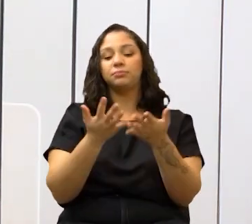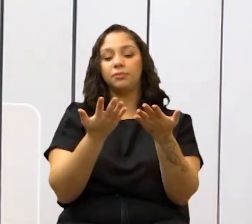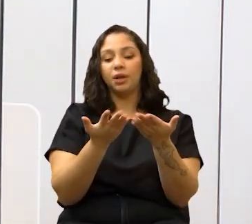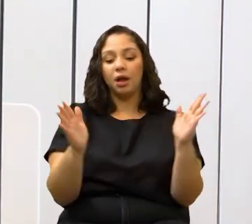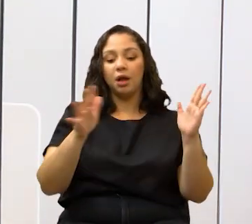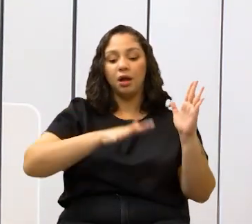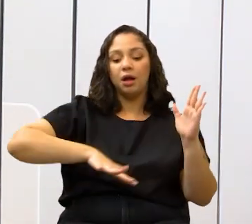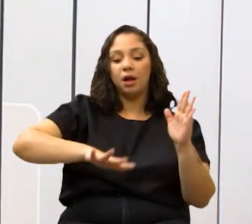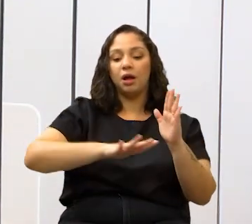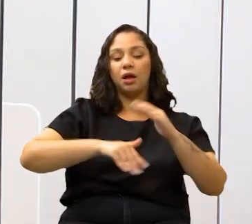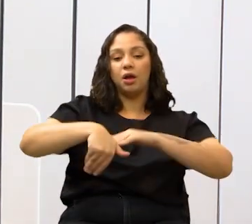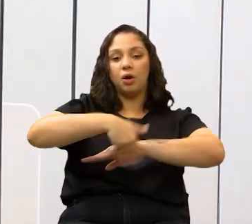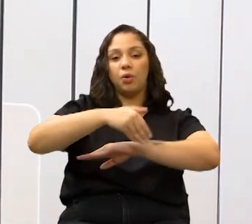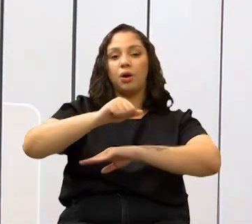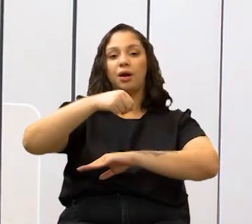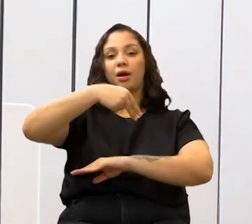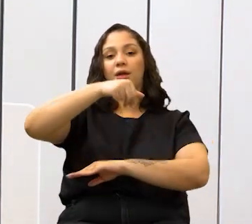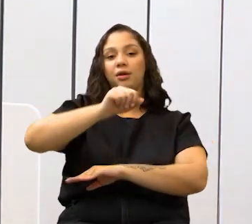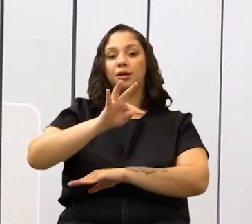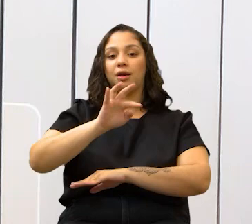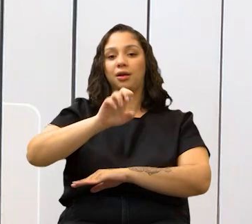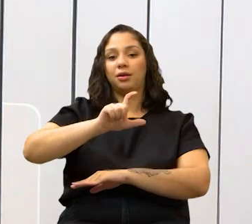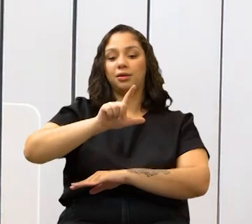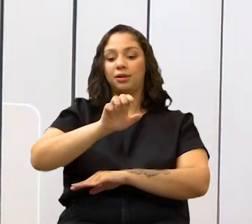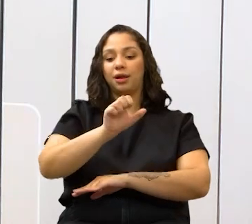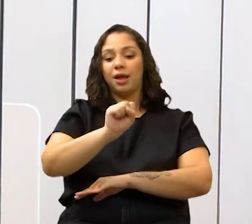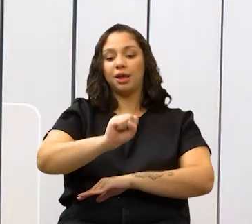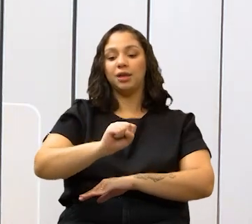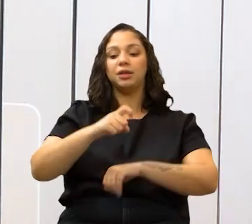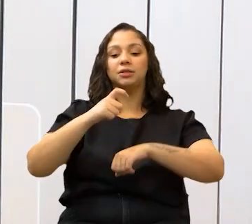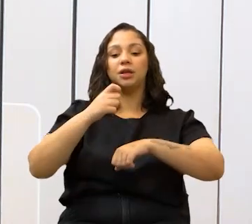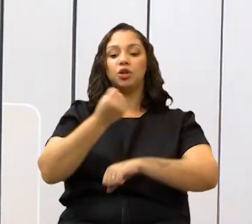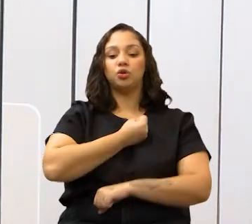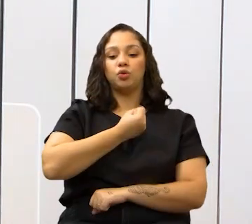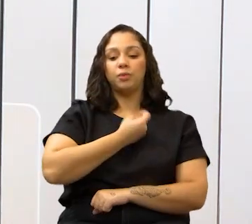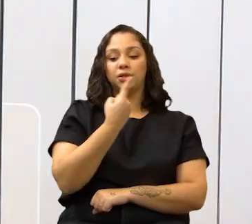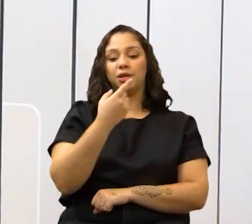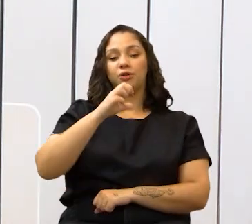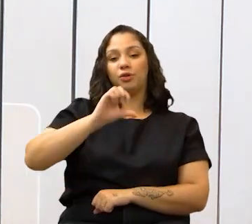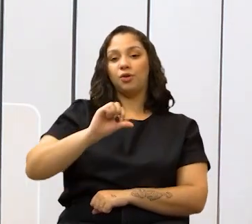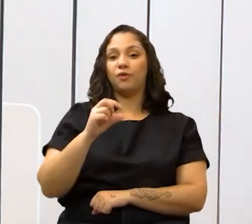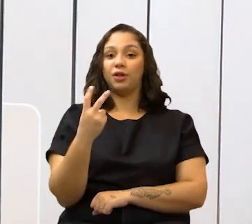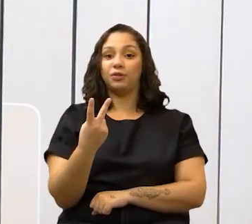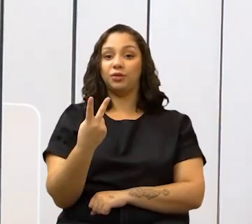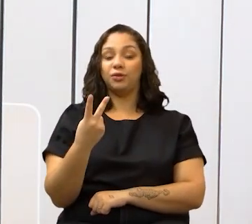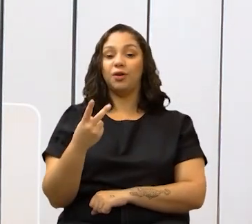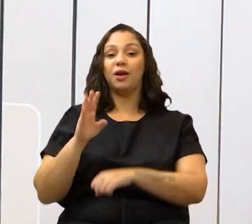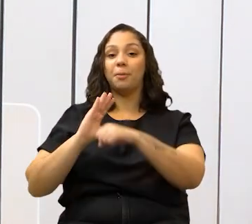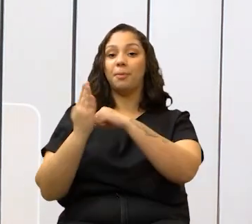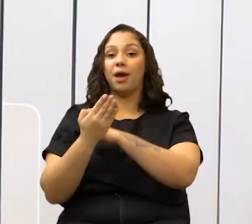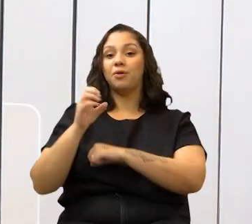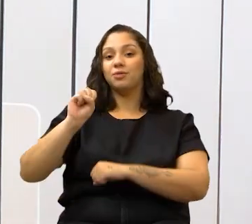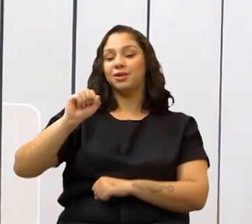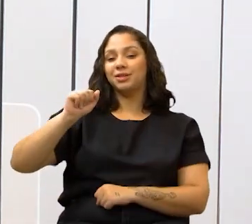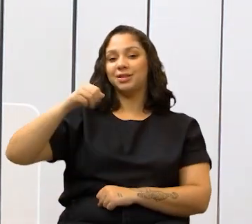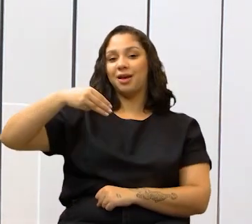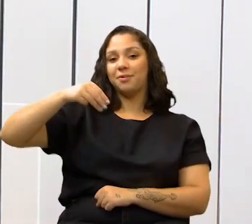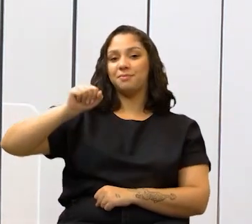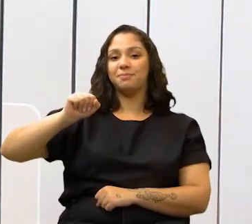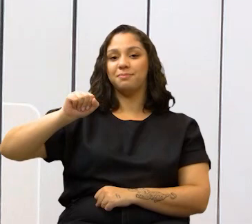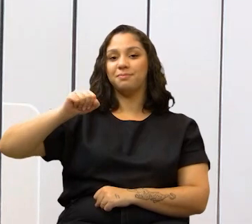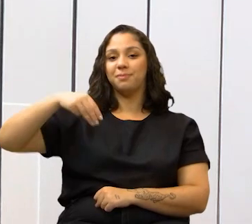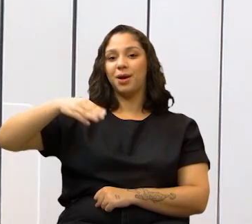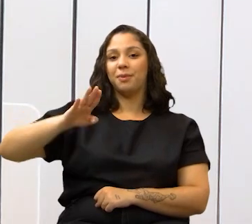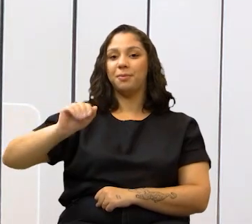espaço fica na rua Ana Teles Moreira, número 192, no bairro Jardim Samambaia. Já